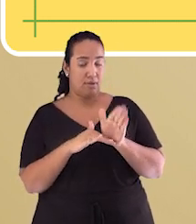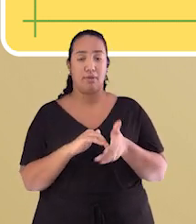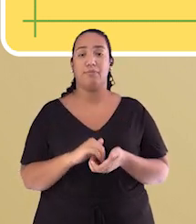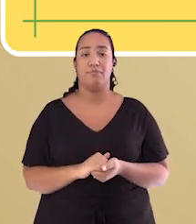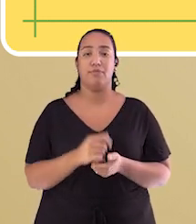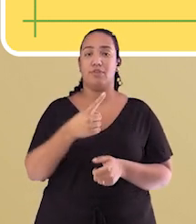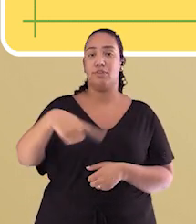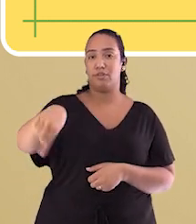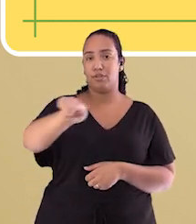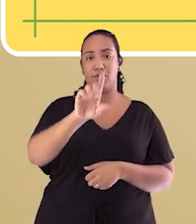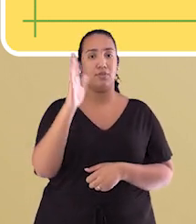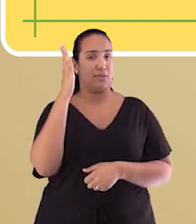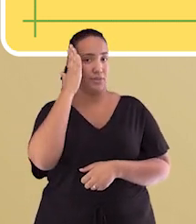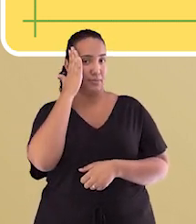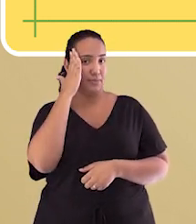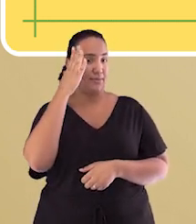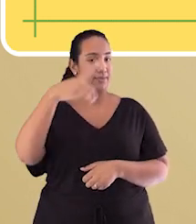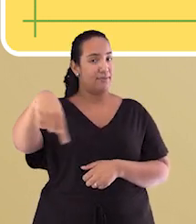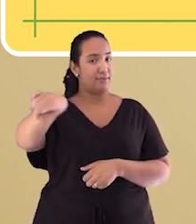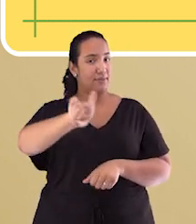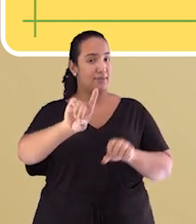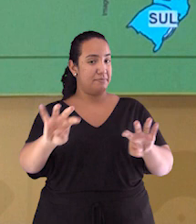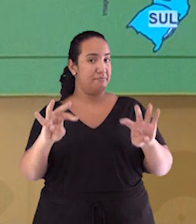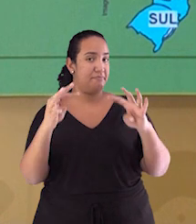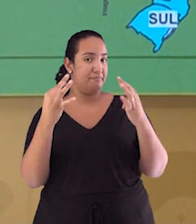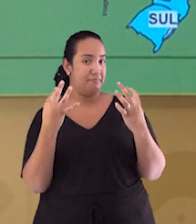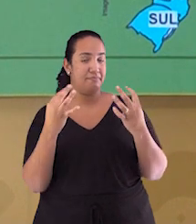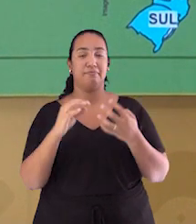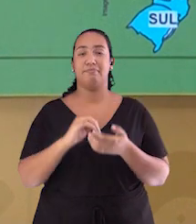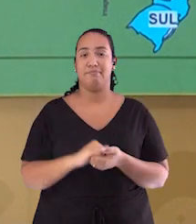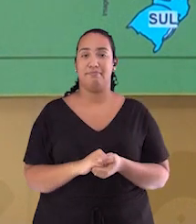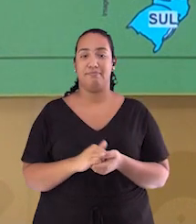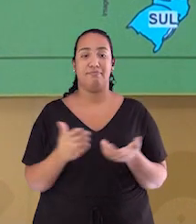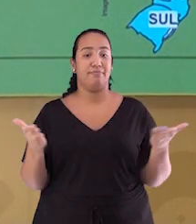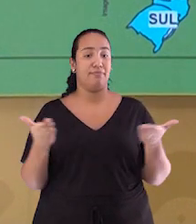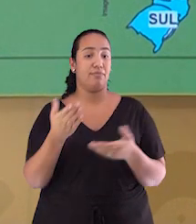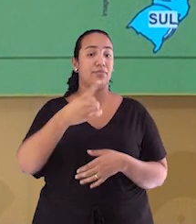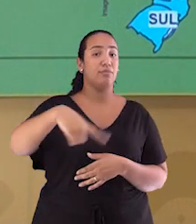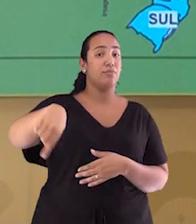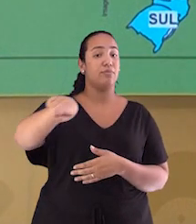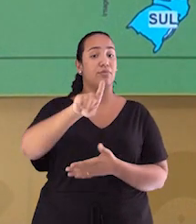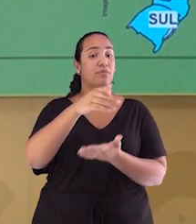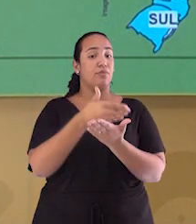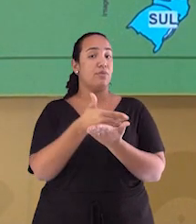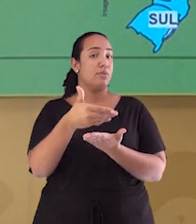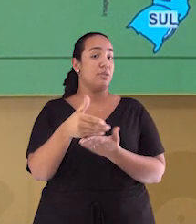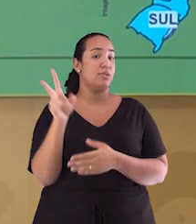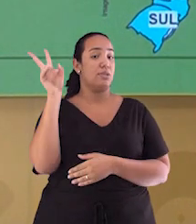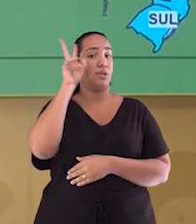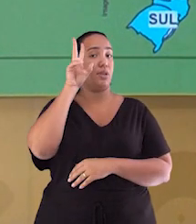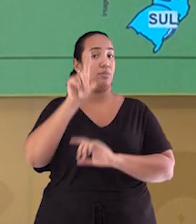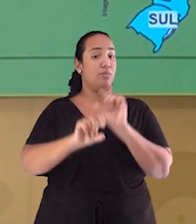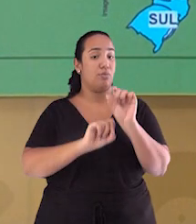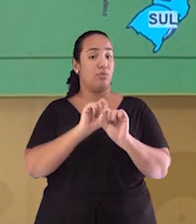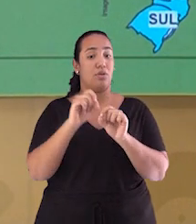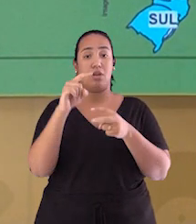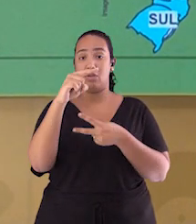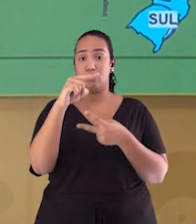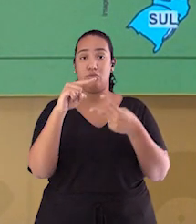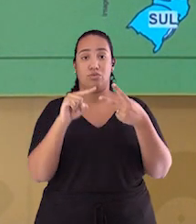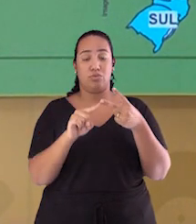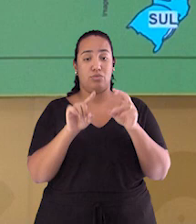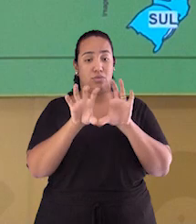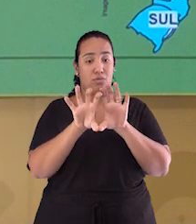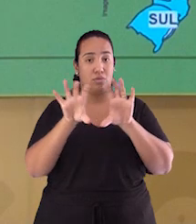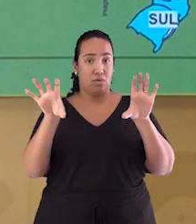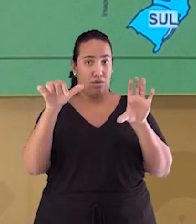corretamente, para sabermos que você nos acompanha. Vamos começar relembrando quais são as duas principais